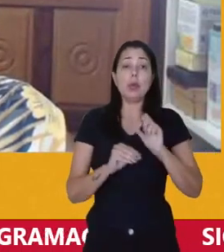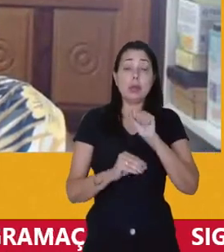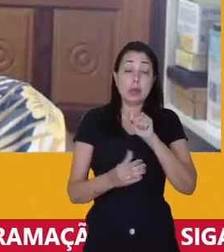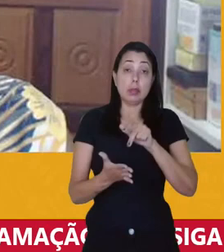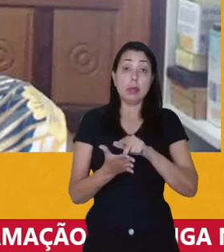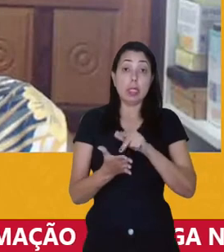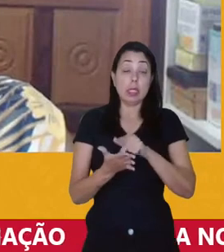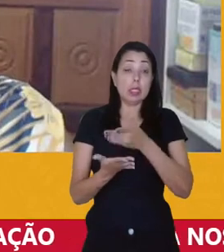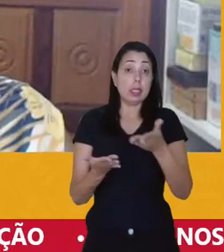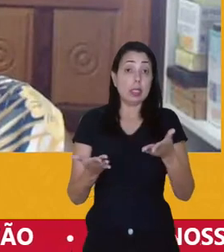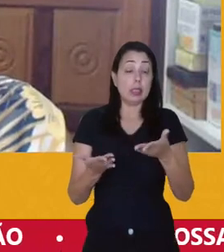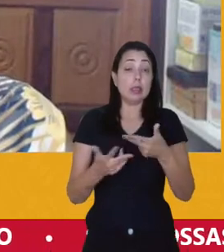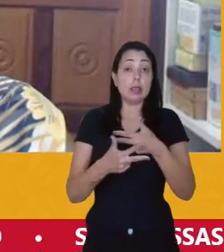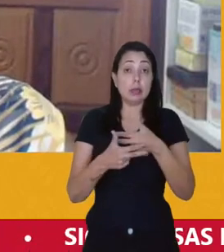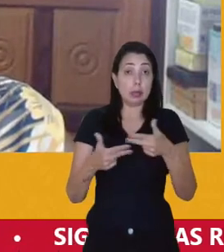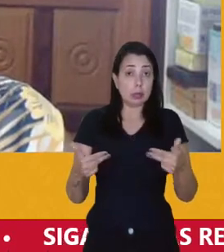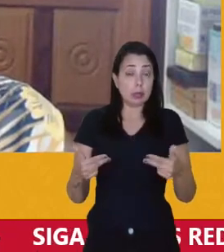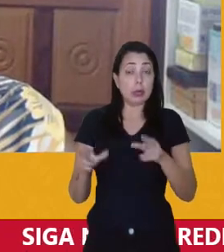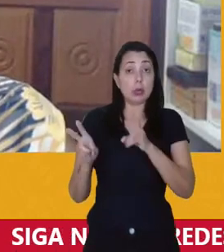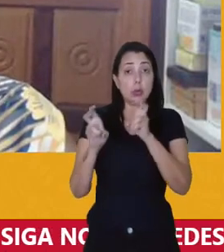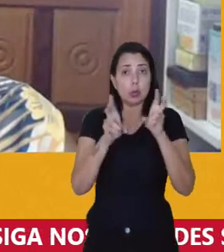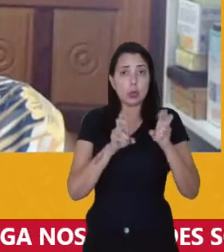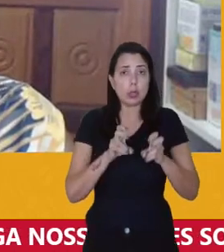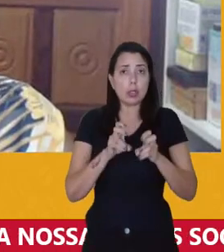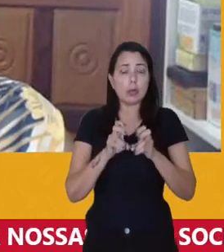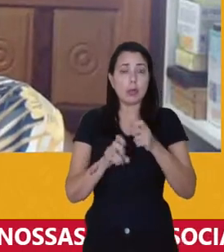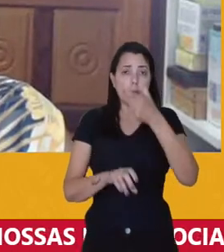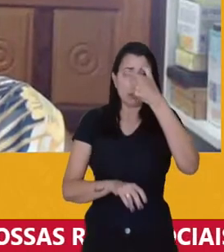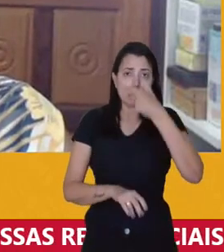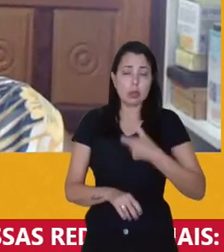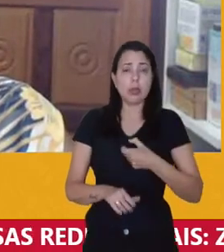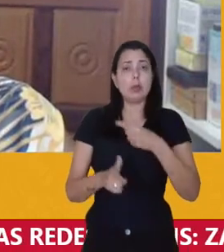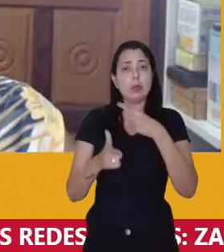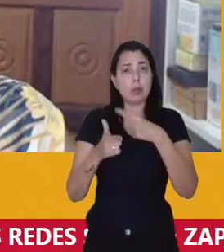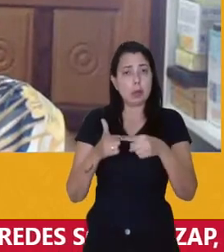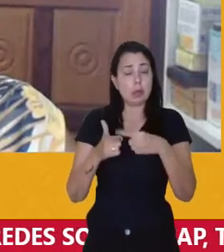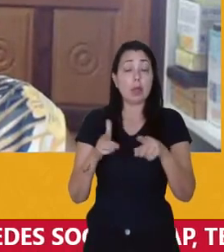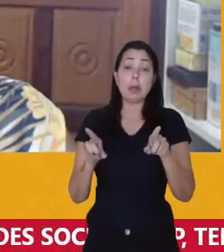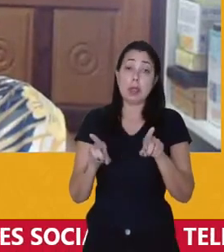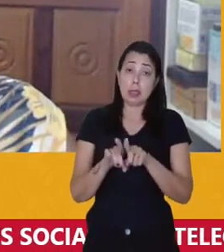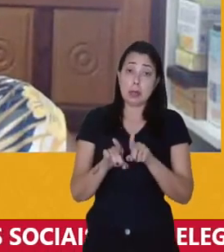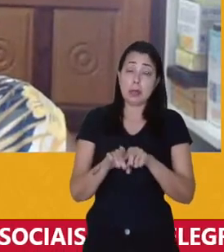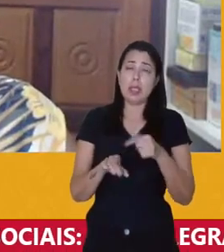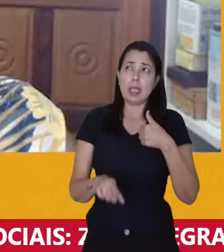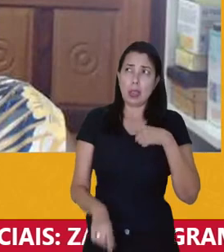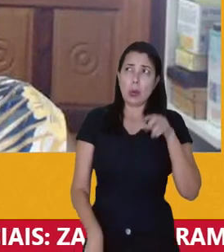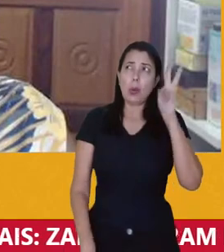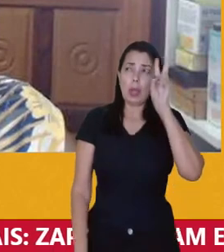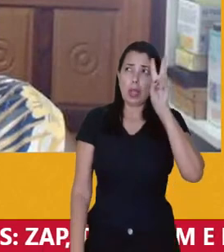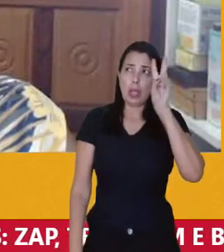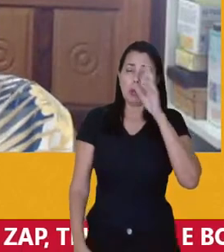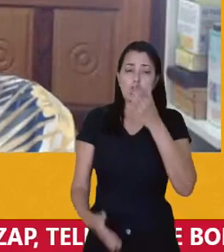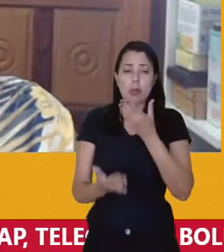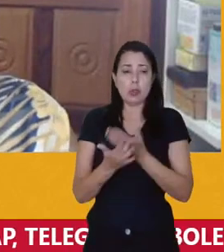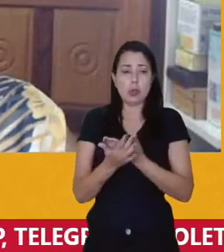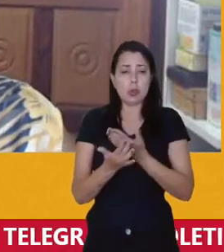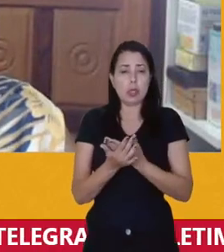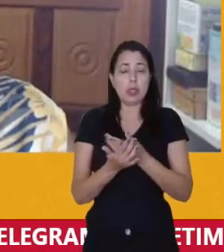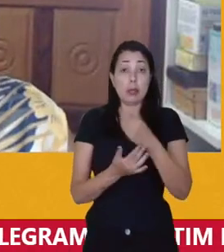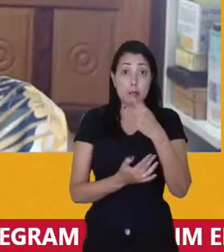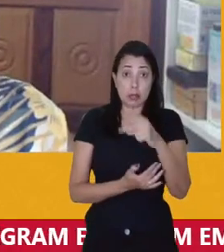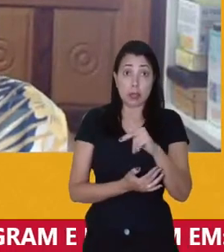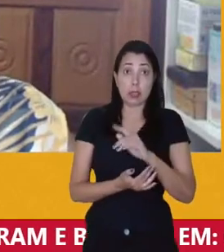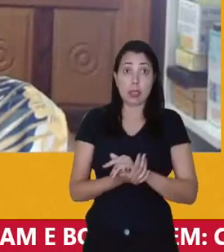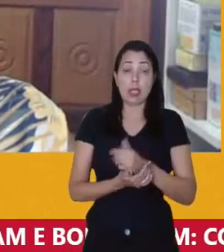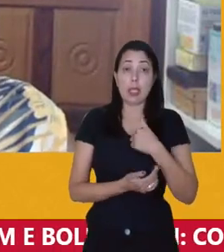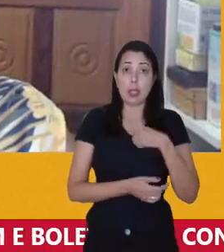profundamente essa produção, os temas, os sujeitos, as problemáticas, não é isso? E eu me lembro quando, eu sou bem mais velha que vocês,